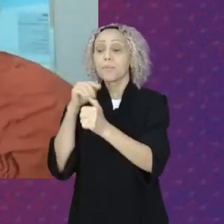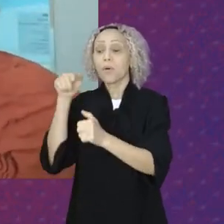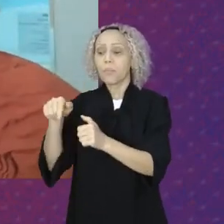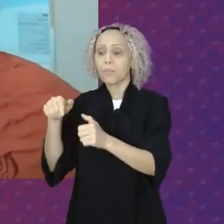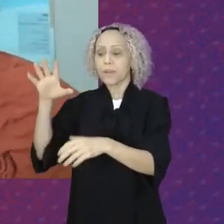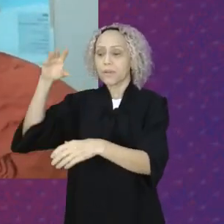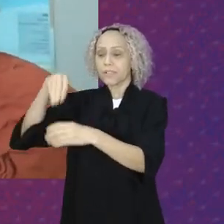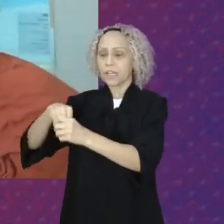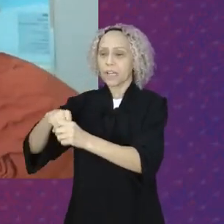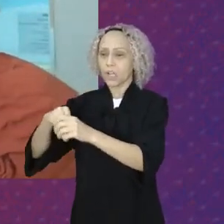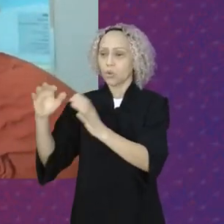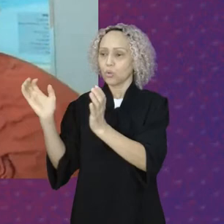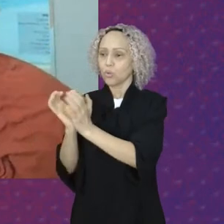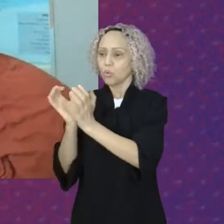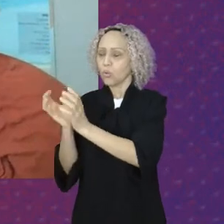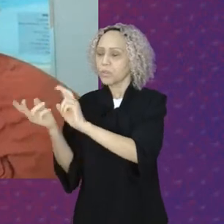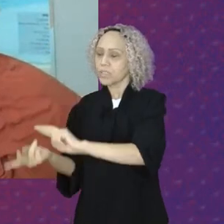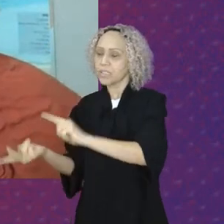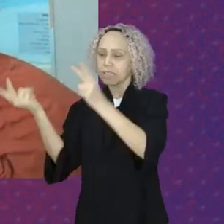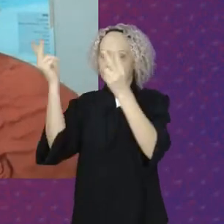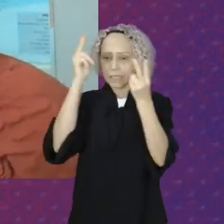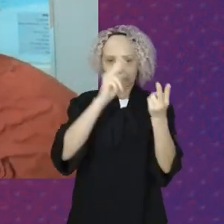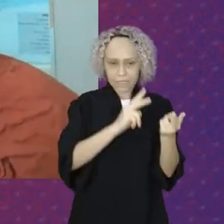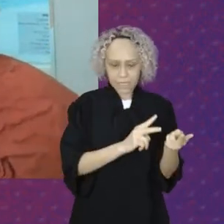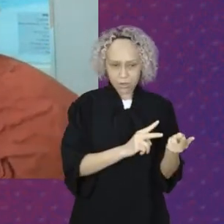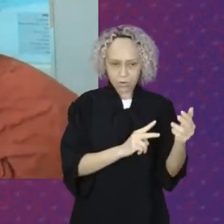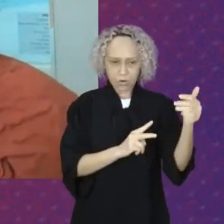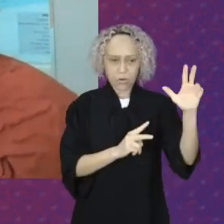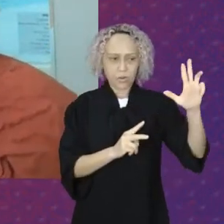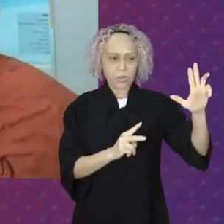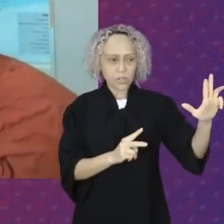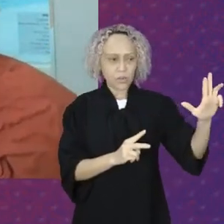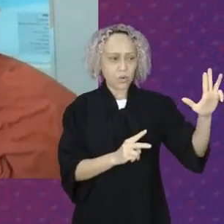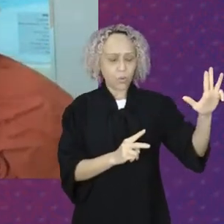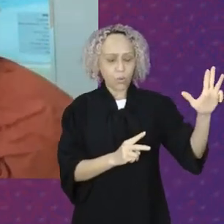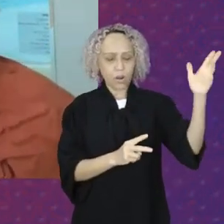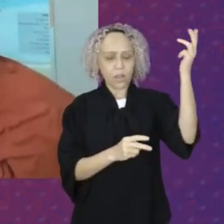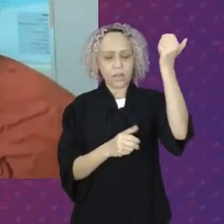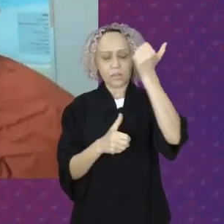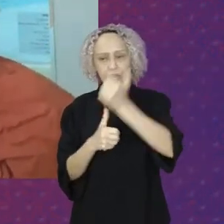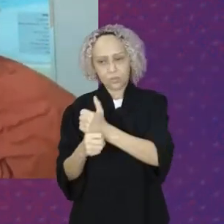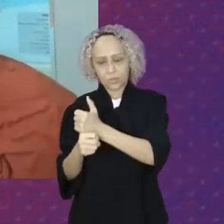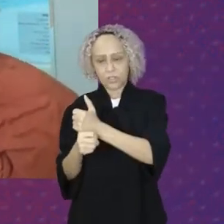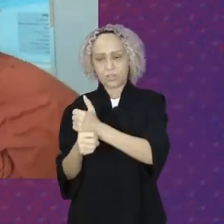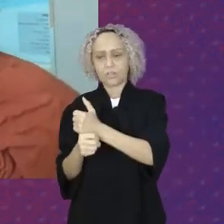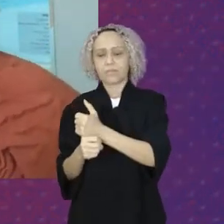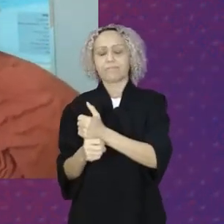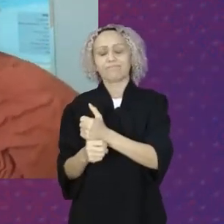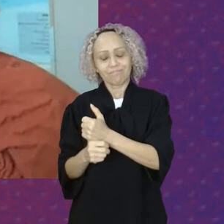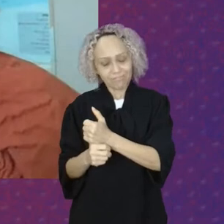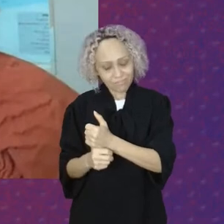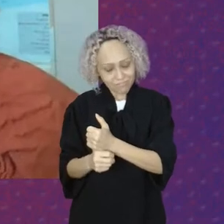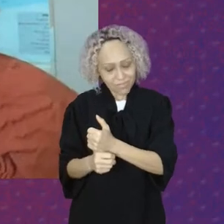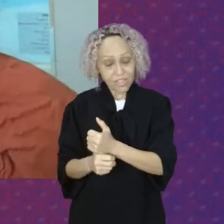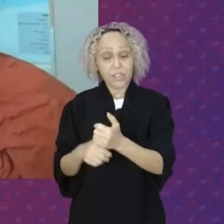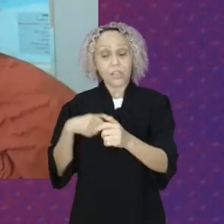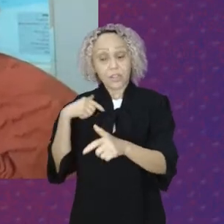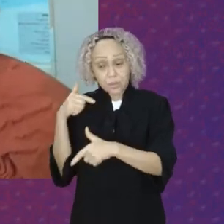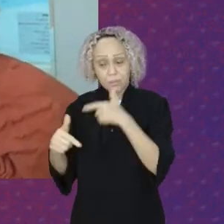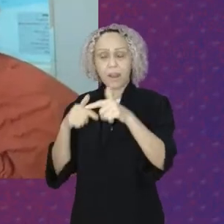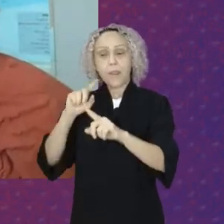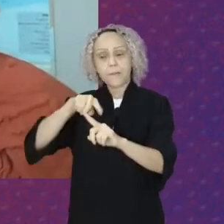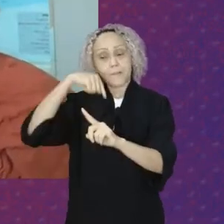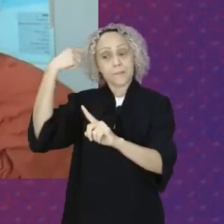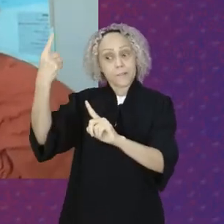E tem hoje para mim uma outra lógica, uma outra visão de tudo. E a questão das